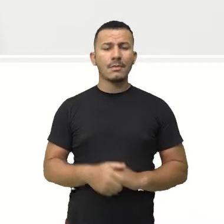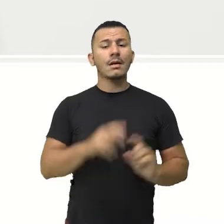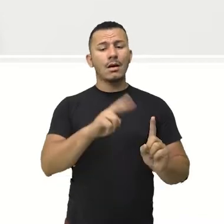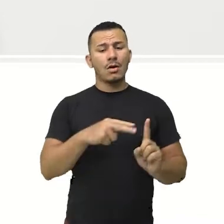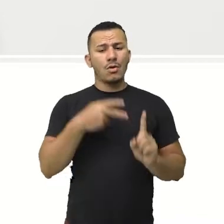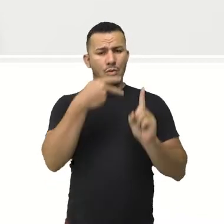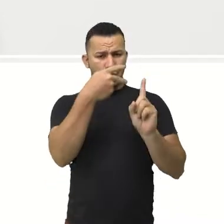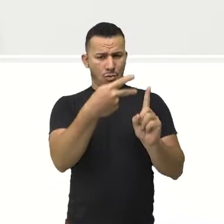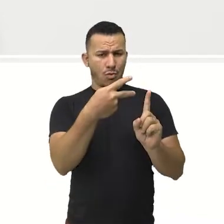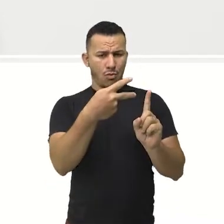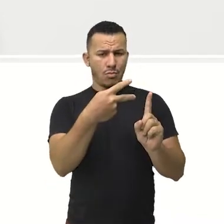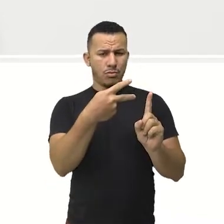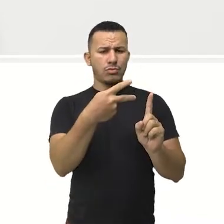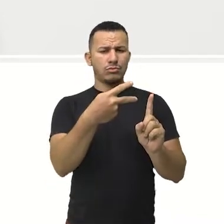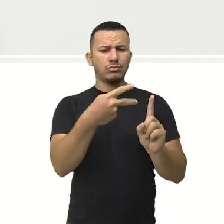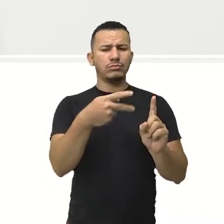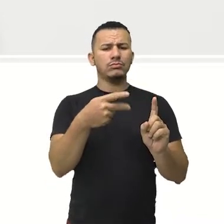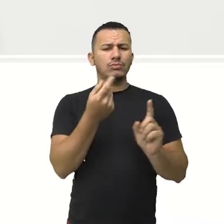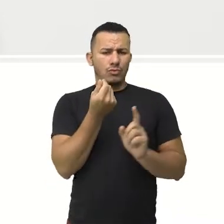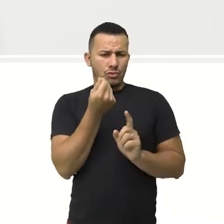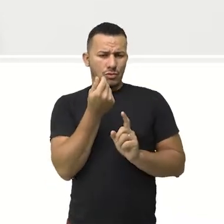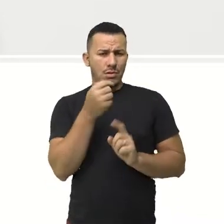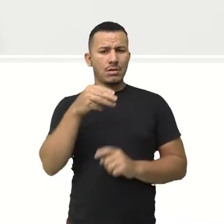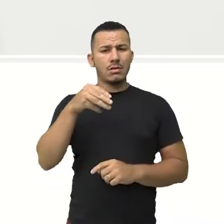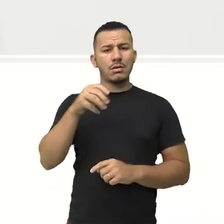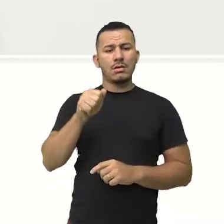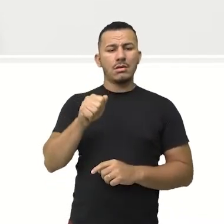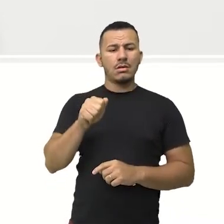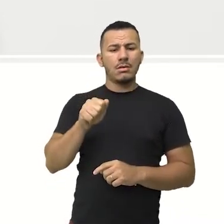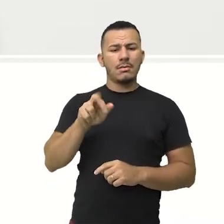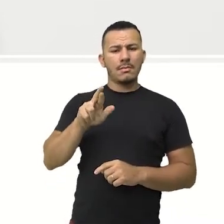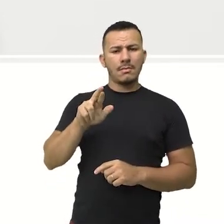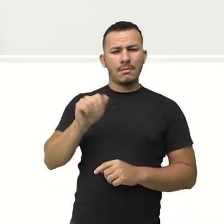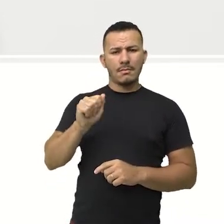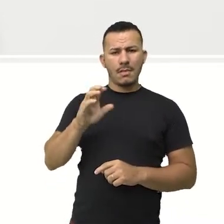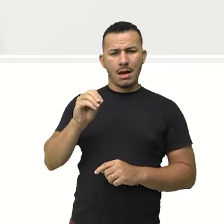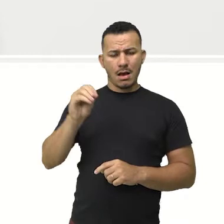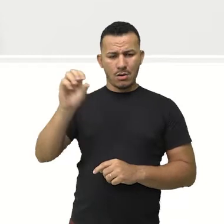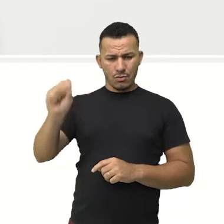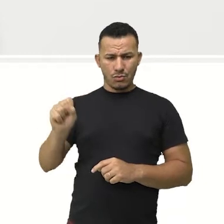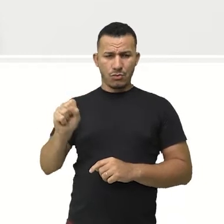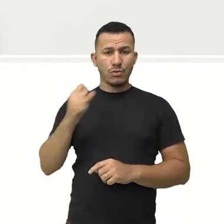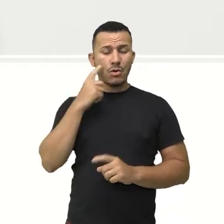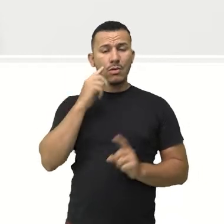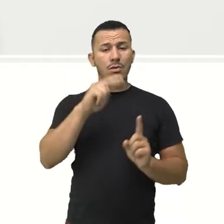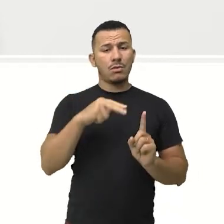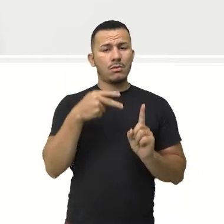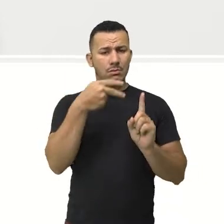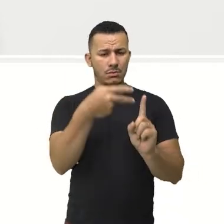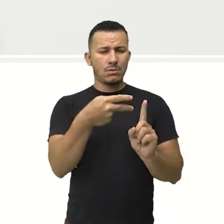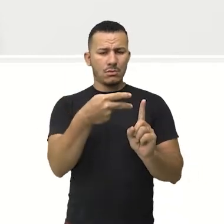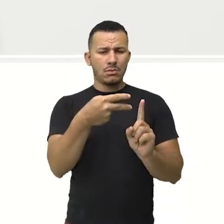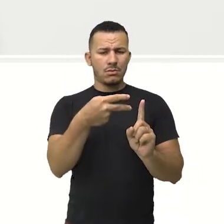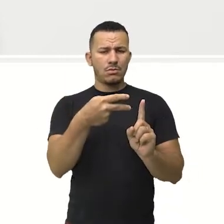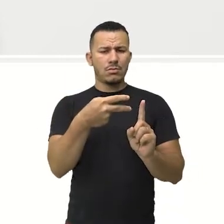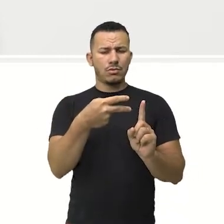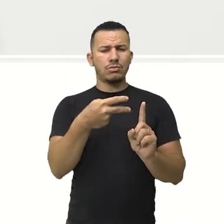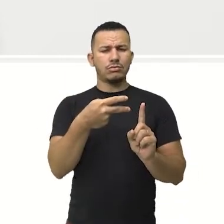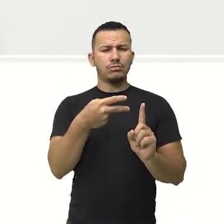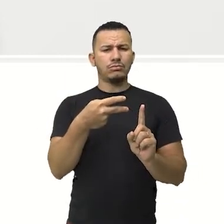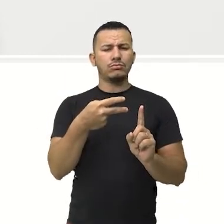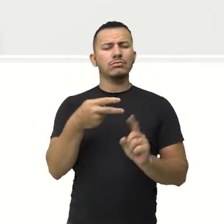de Marcos. Aliás, o dobro da quantia, olha, o dobro da quantia que